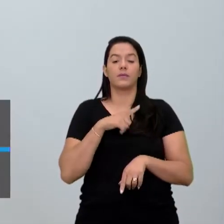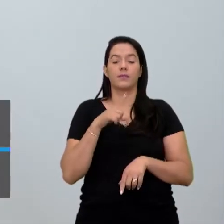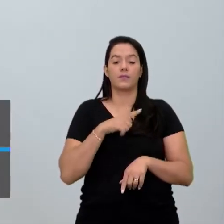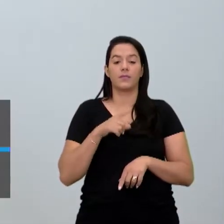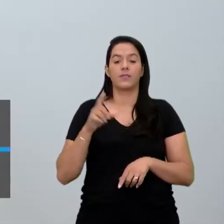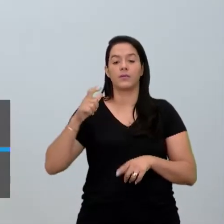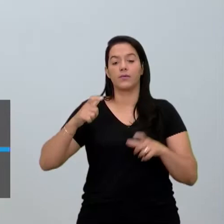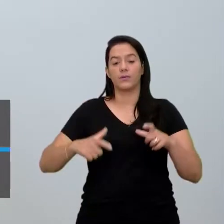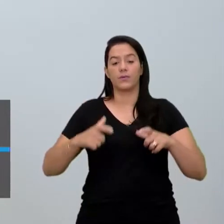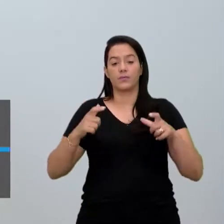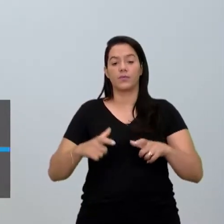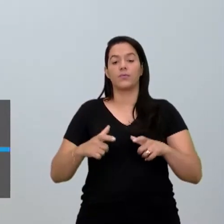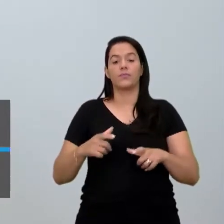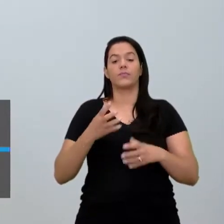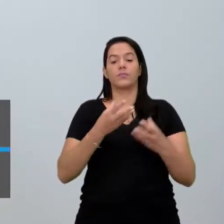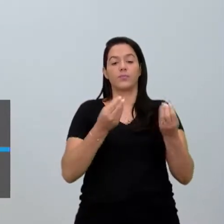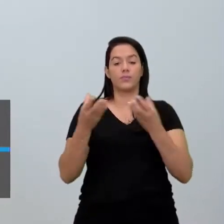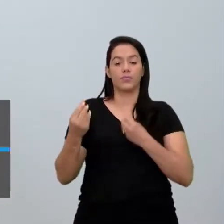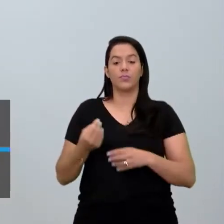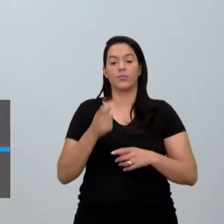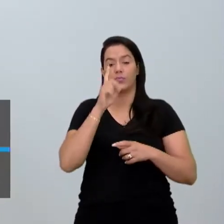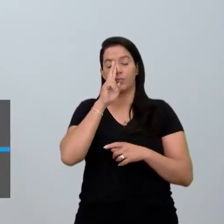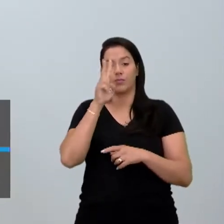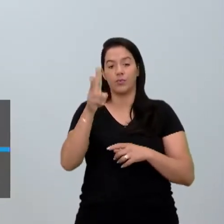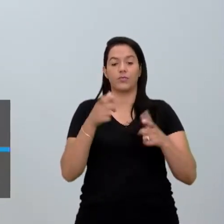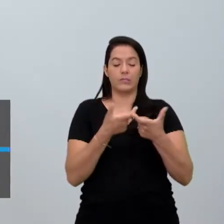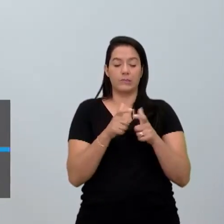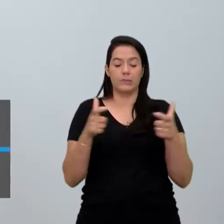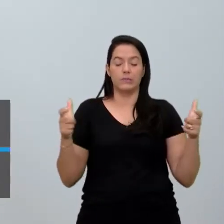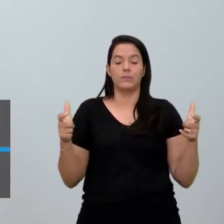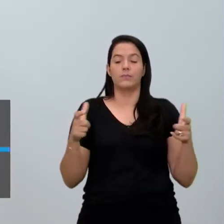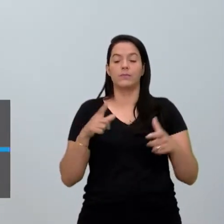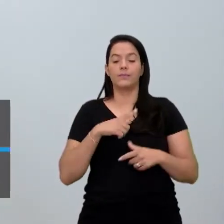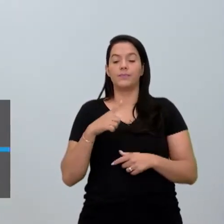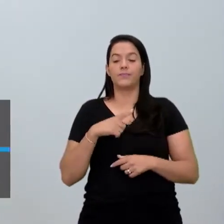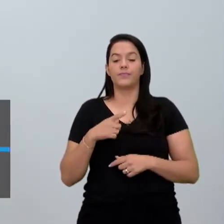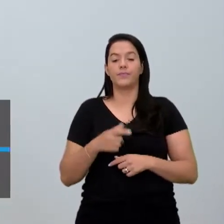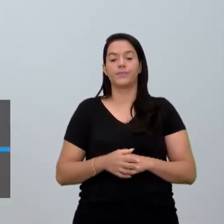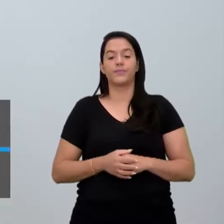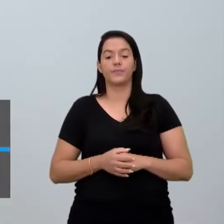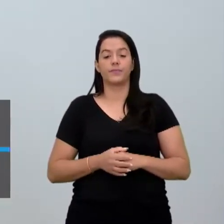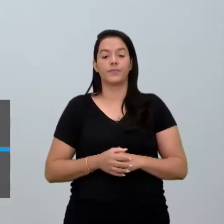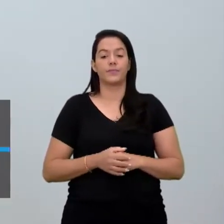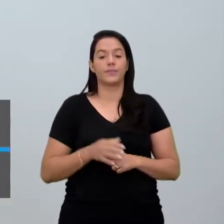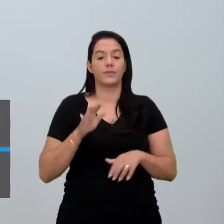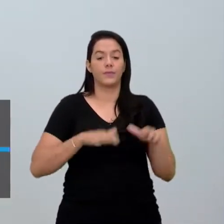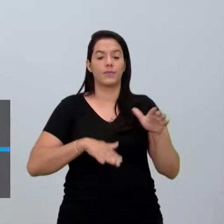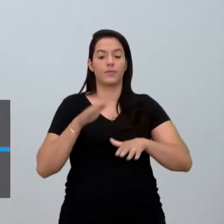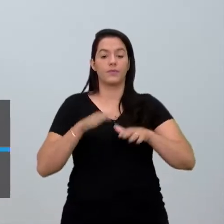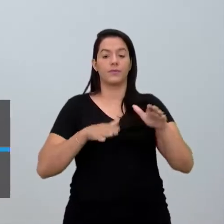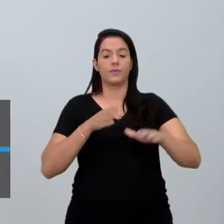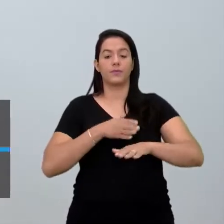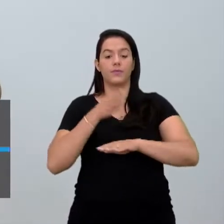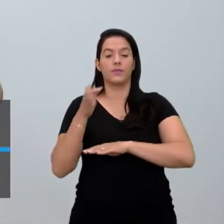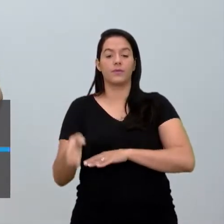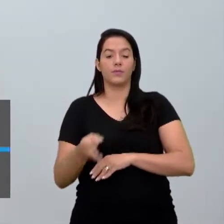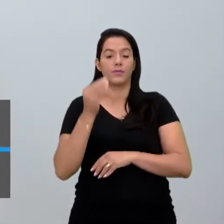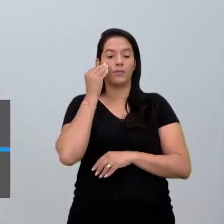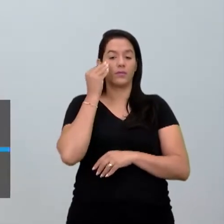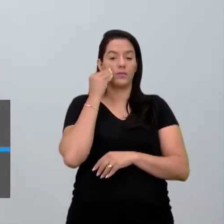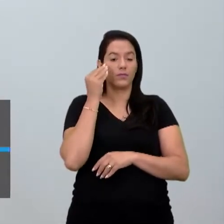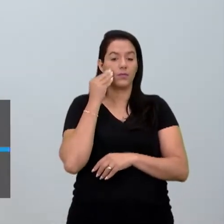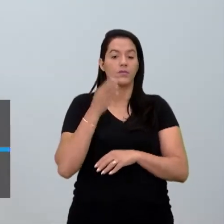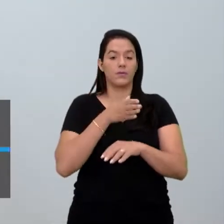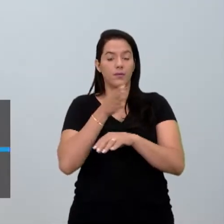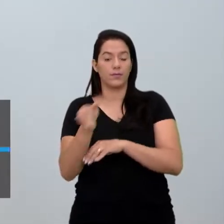uma comunidade de sírios muito, muito grande, e eu de vez em quando tô o tempo todo lá